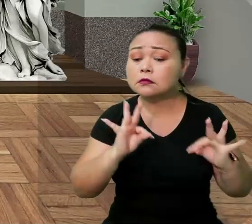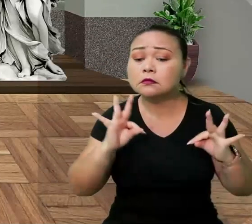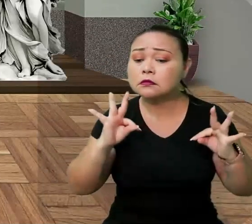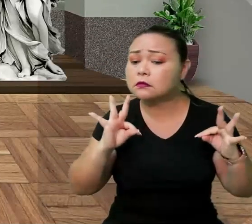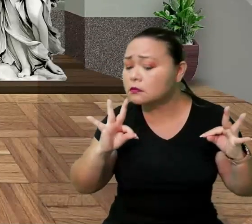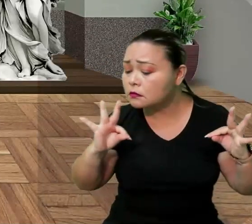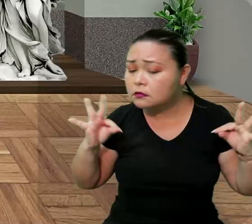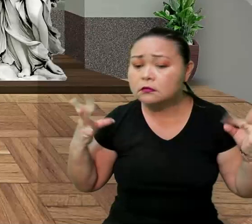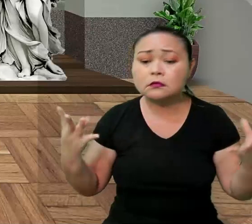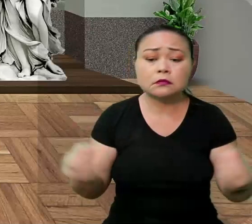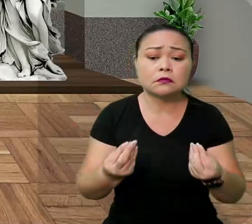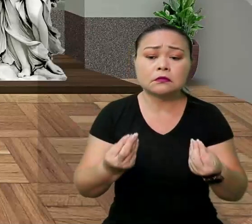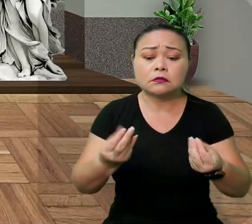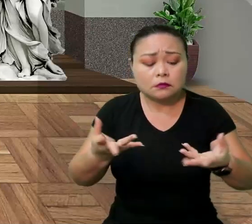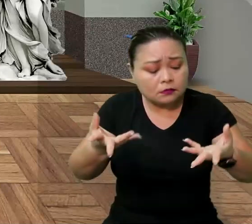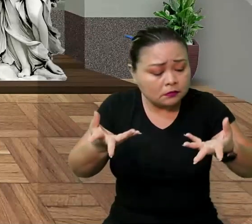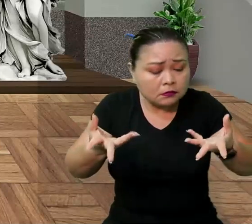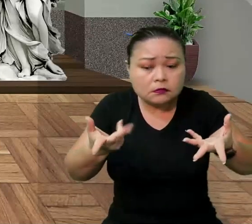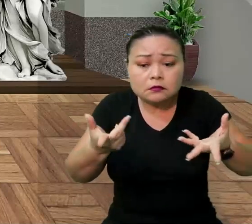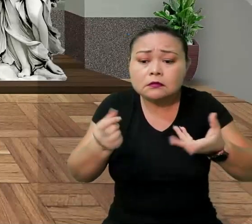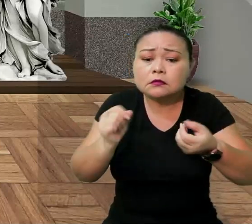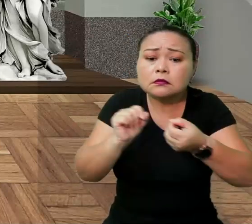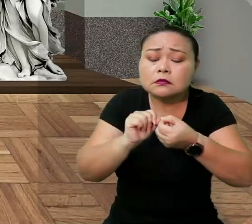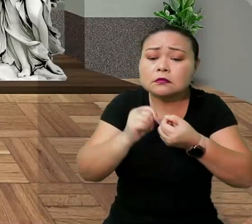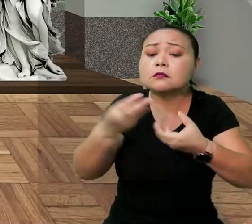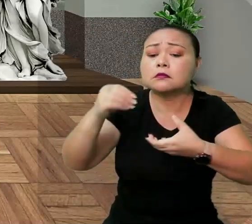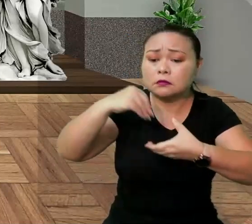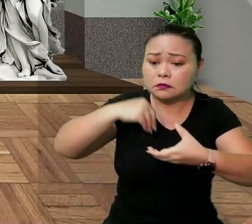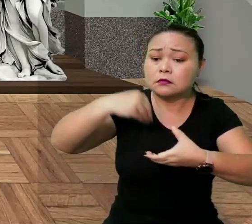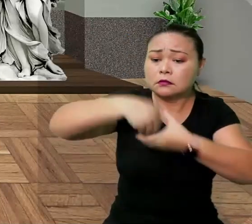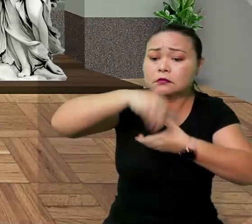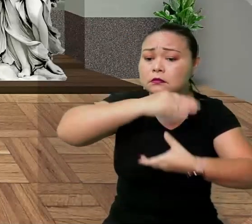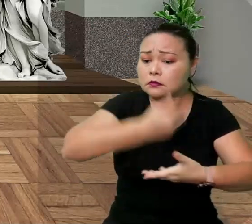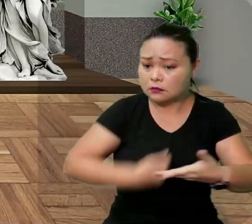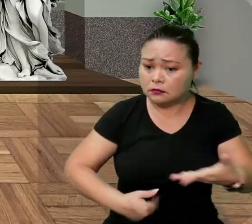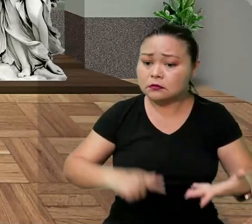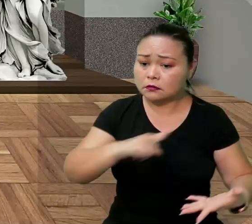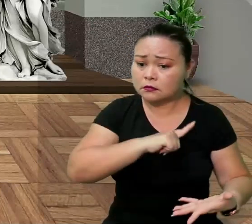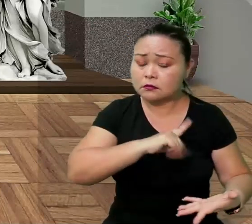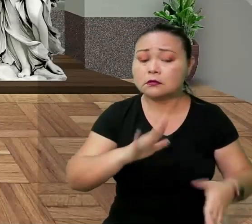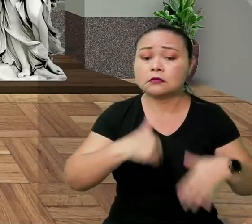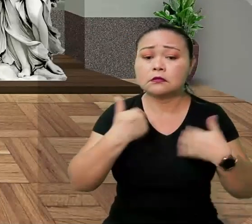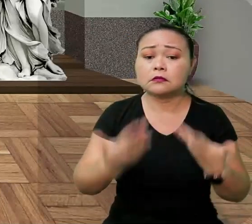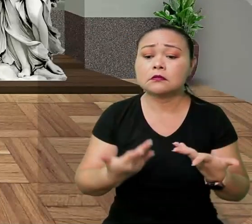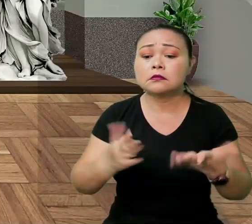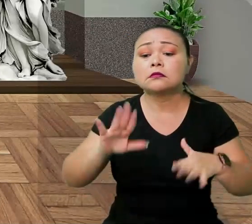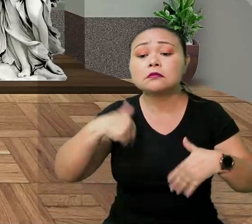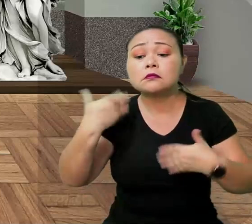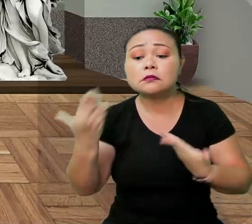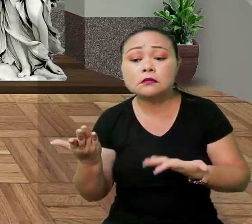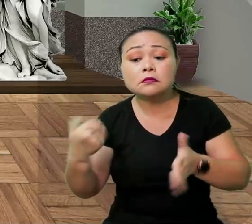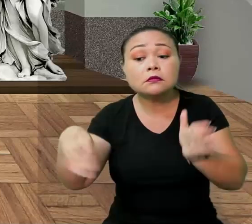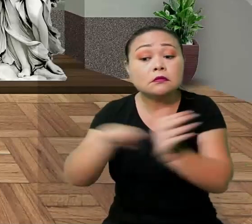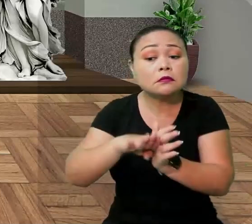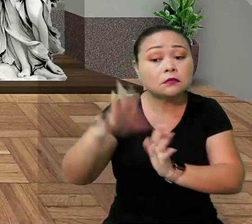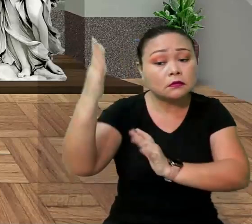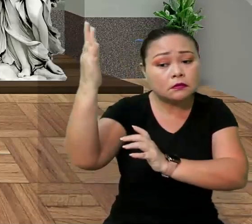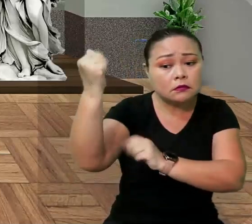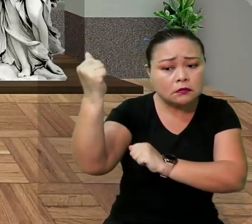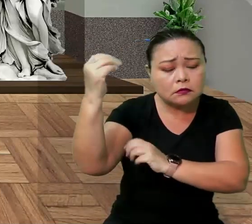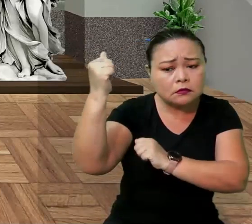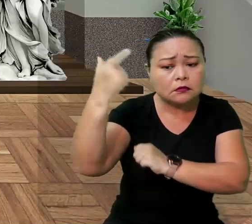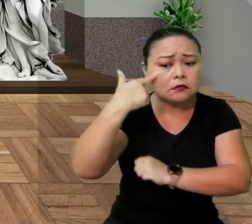todo um aparelhamento que um Estado deve ter. E um detalhe, quando os espanhóis aqui chegaram, eles